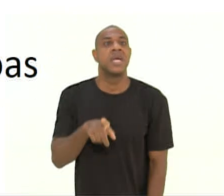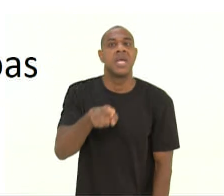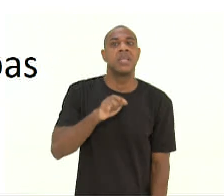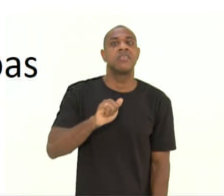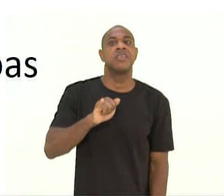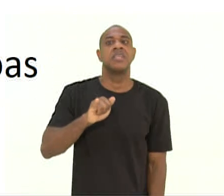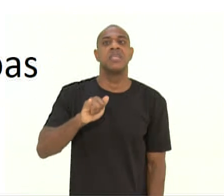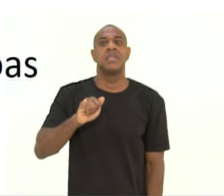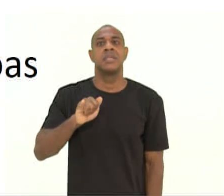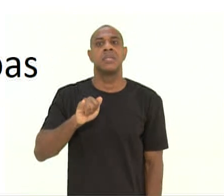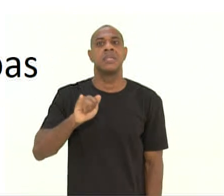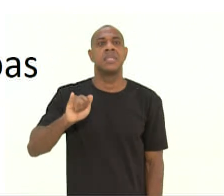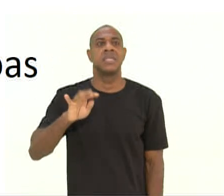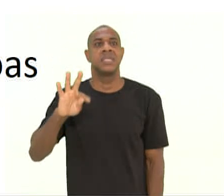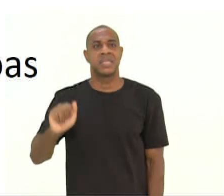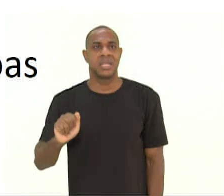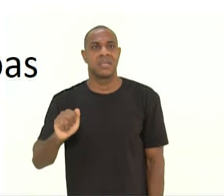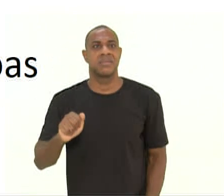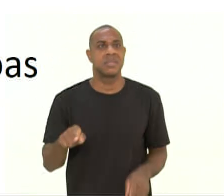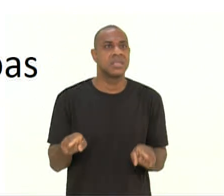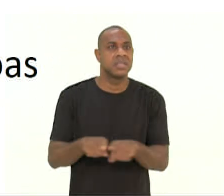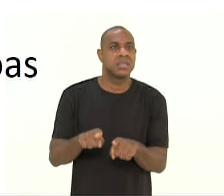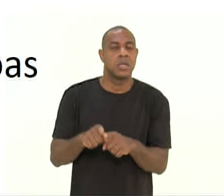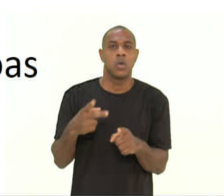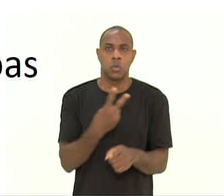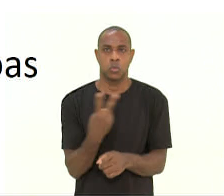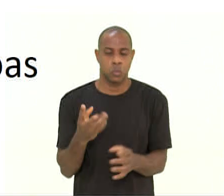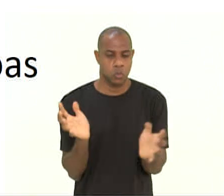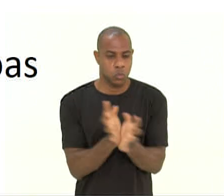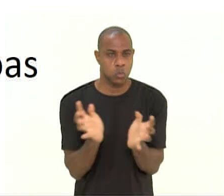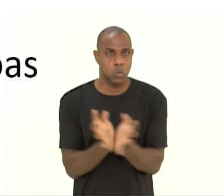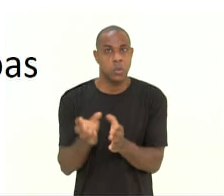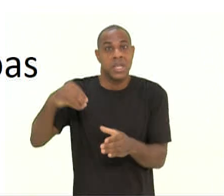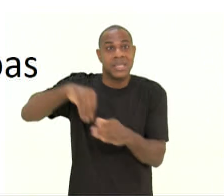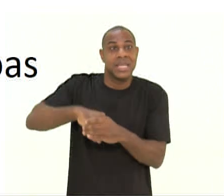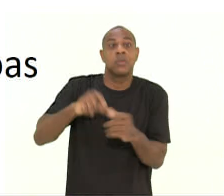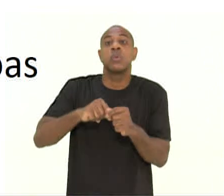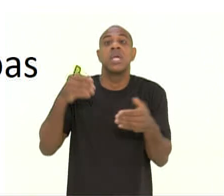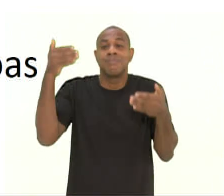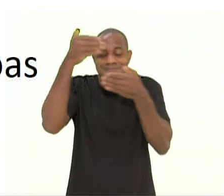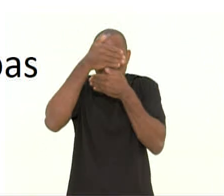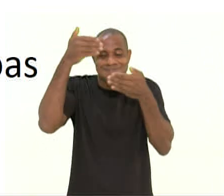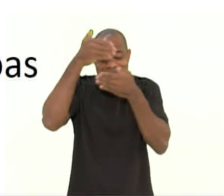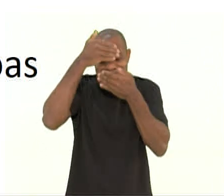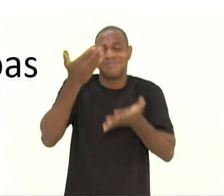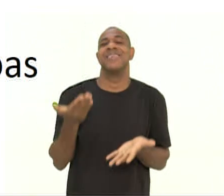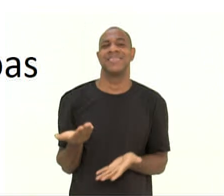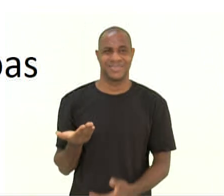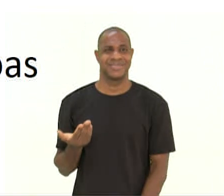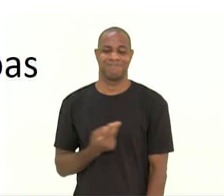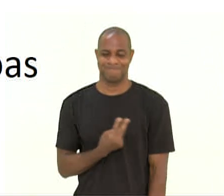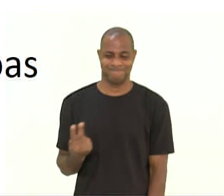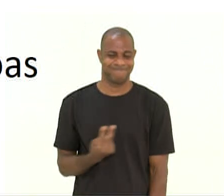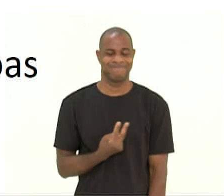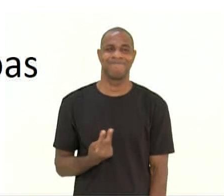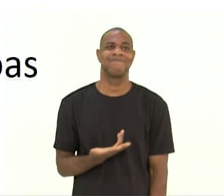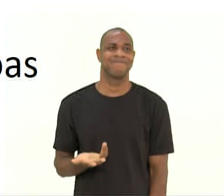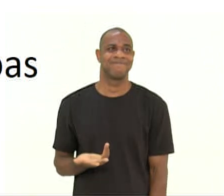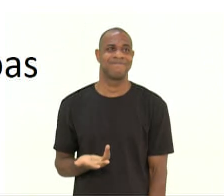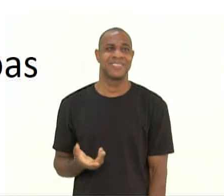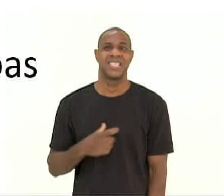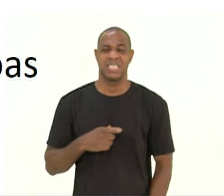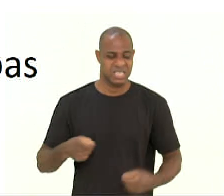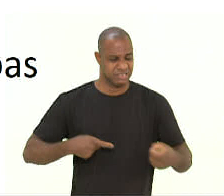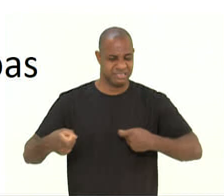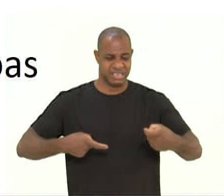sunitas, dois grupos rivais dentro do islamismo, com crenças um pouquinho diferentes dentro do islamismo. Então, uma